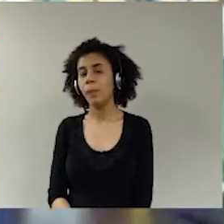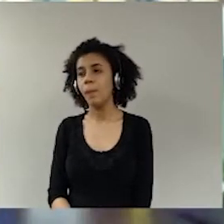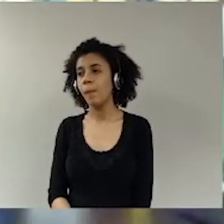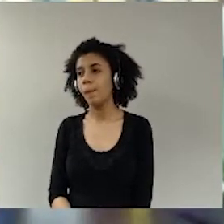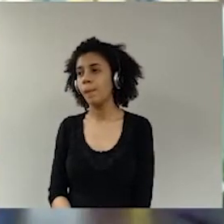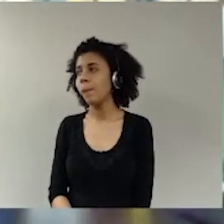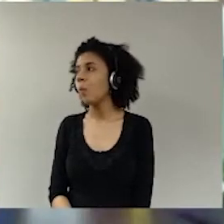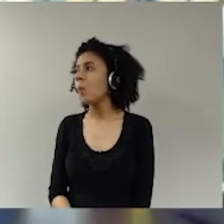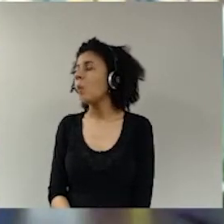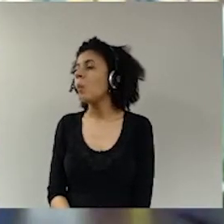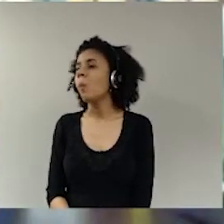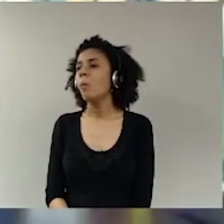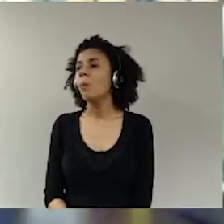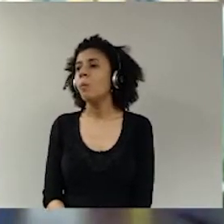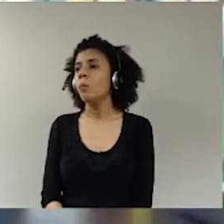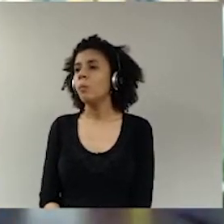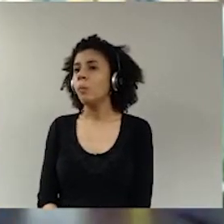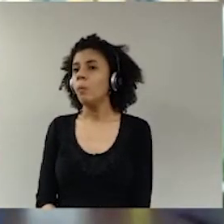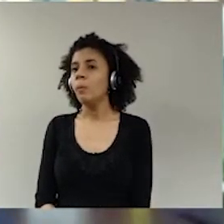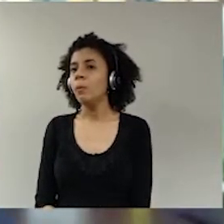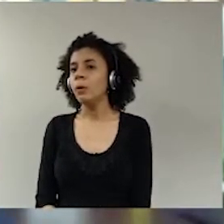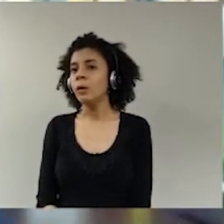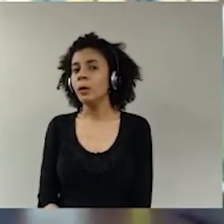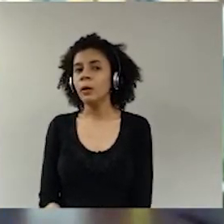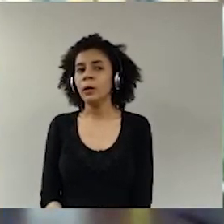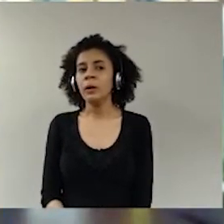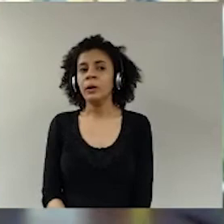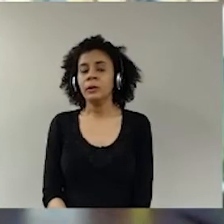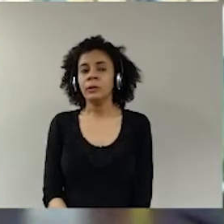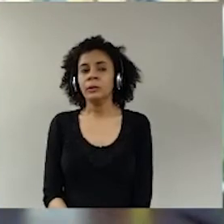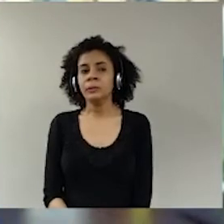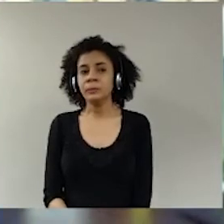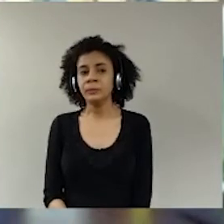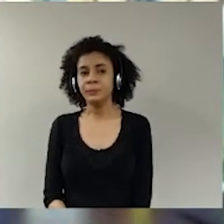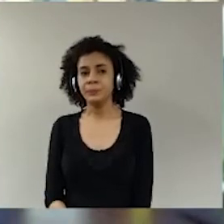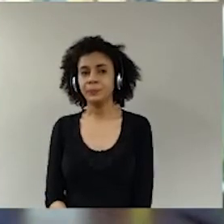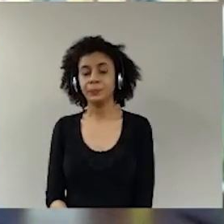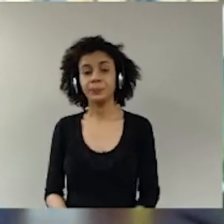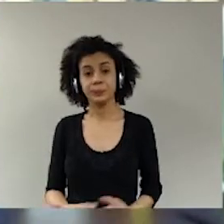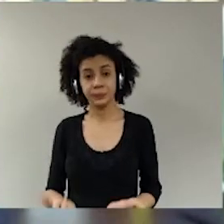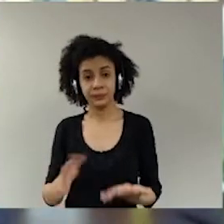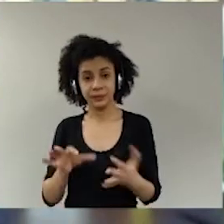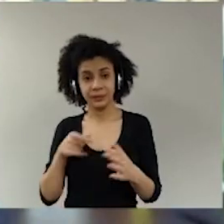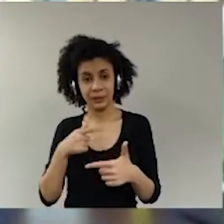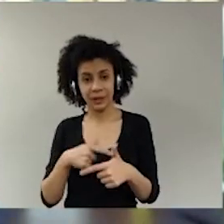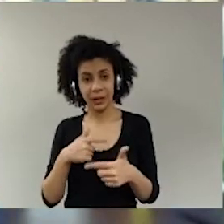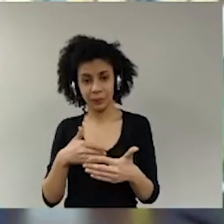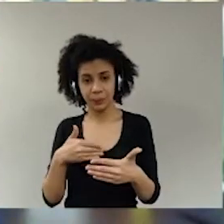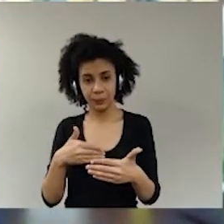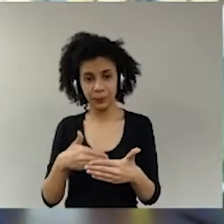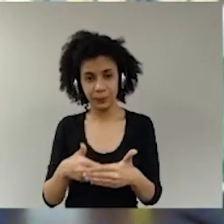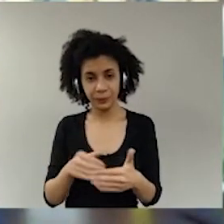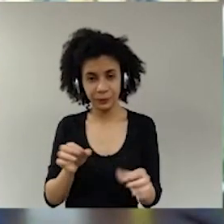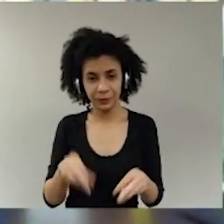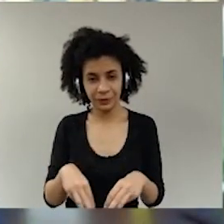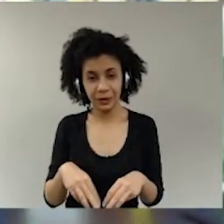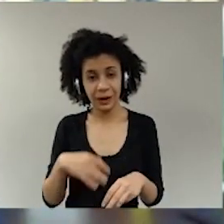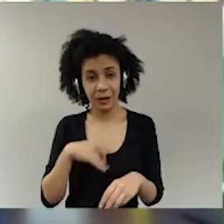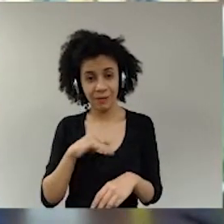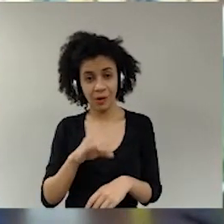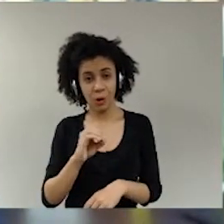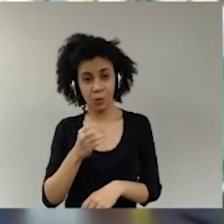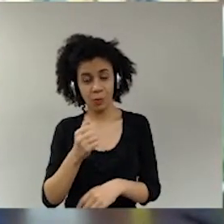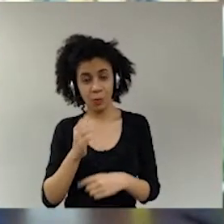Então, É rápido. Então, já vou caminhando para o final, dizendo que a